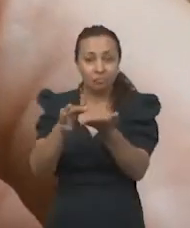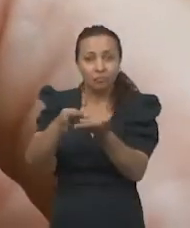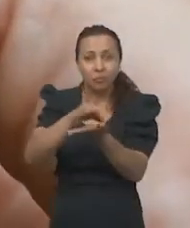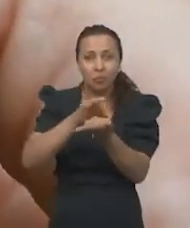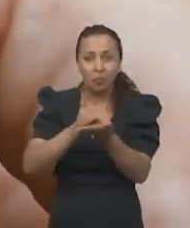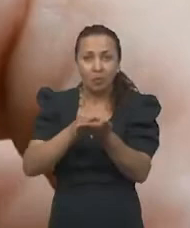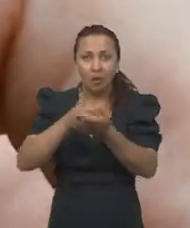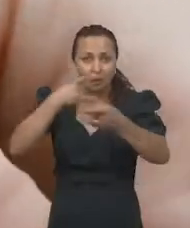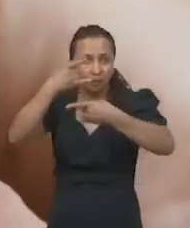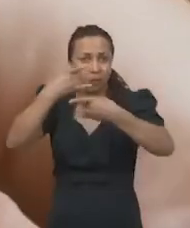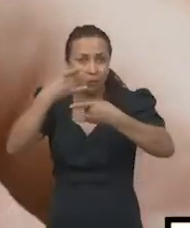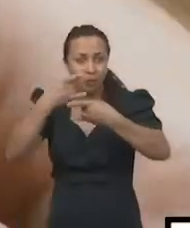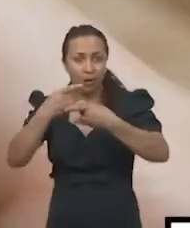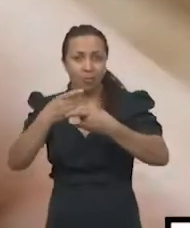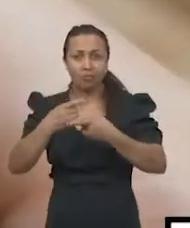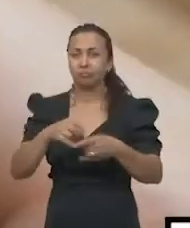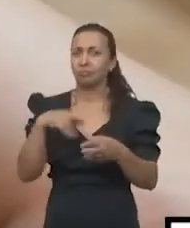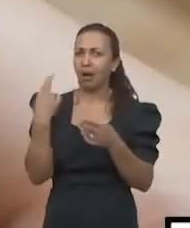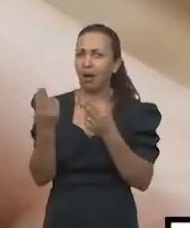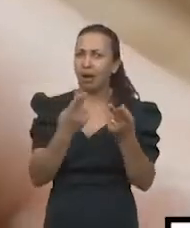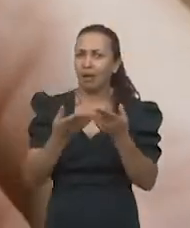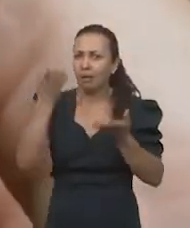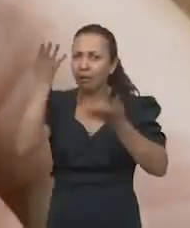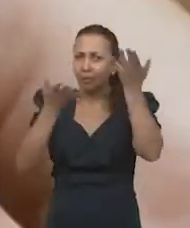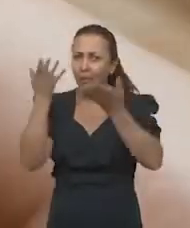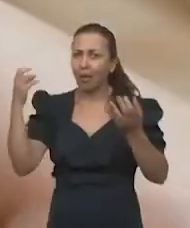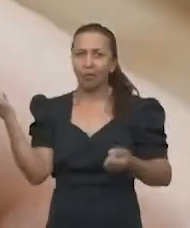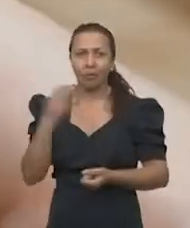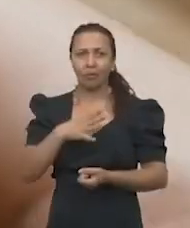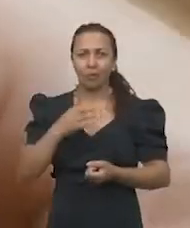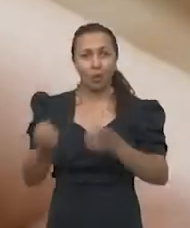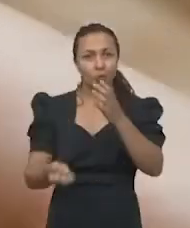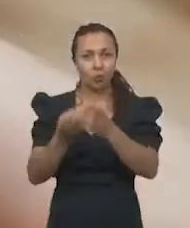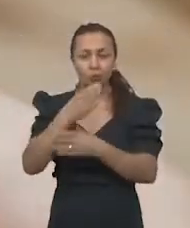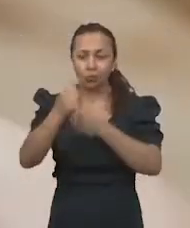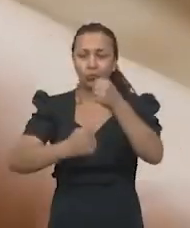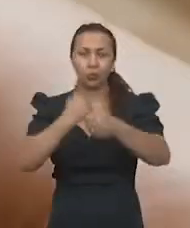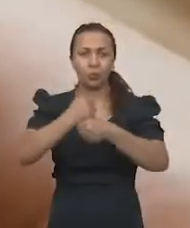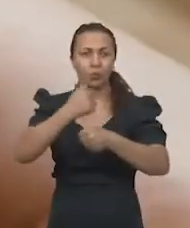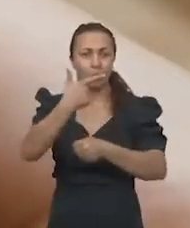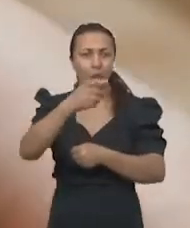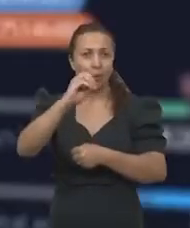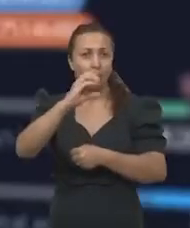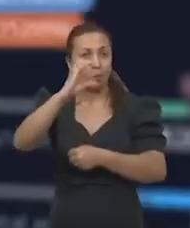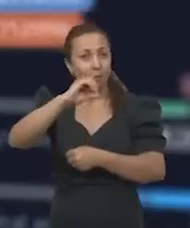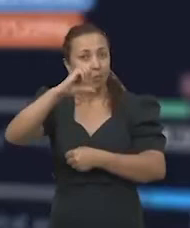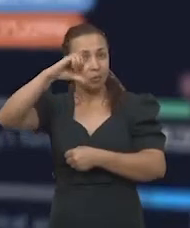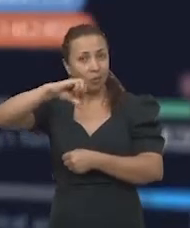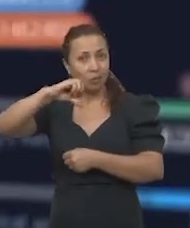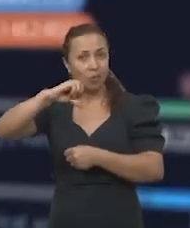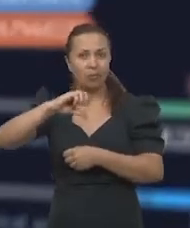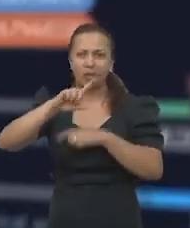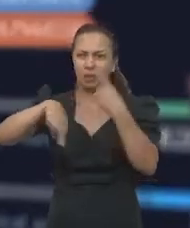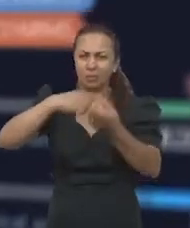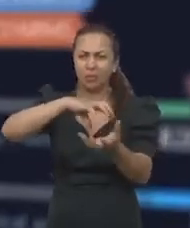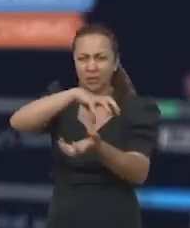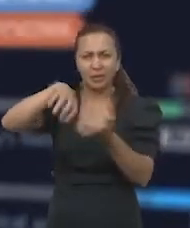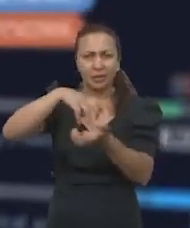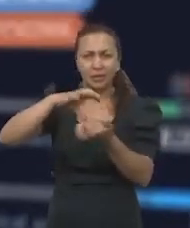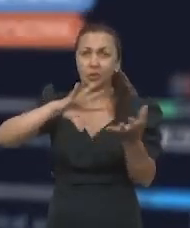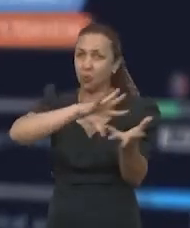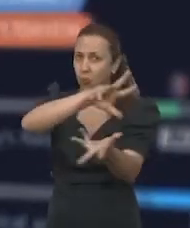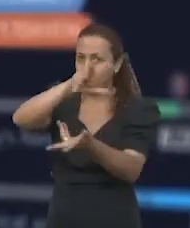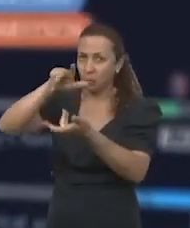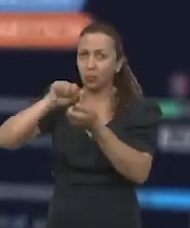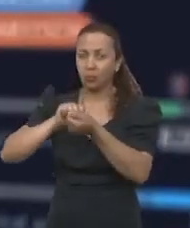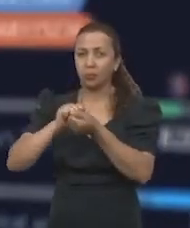As criptomoedas, elas são uma nova categoria monetária. Ela surgiu ali por volta de 2009, logo após a crise econômica